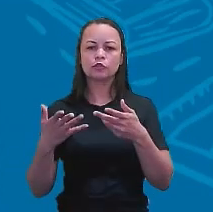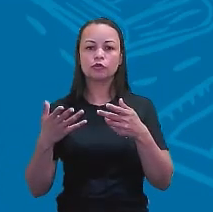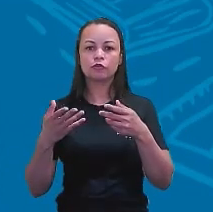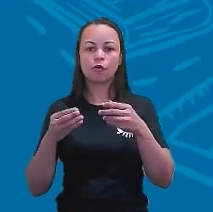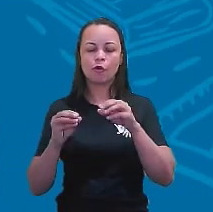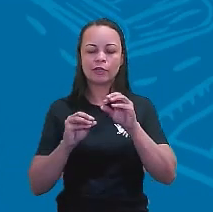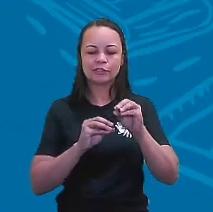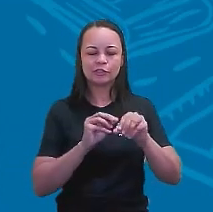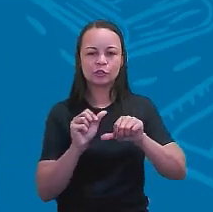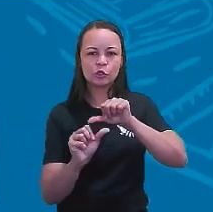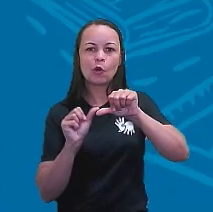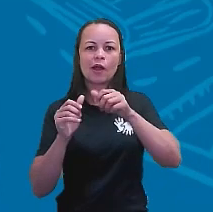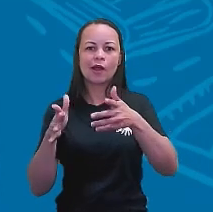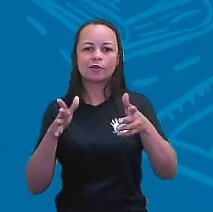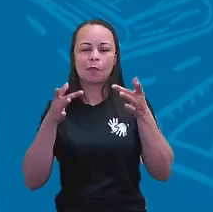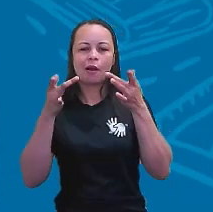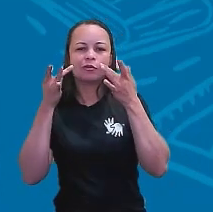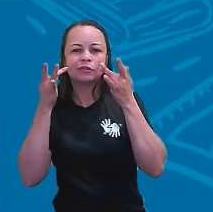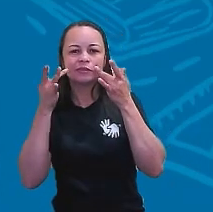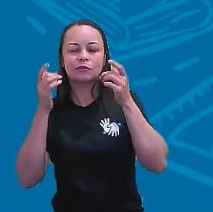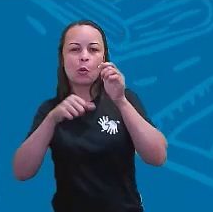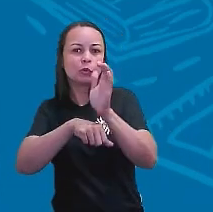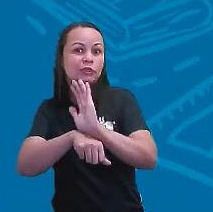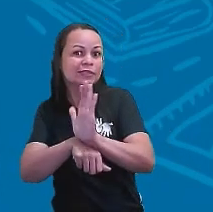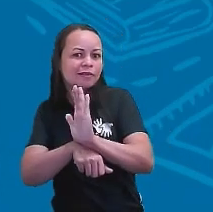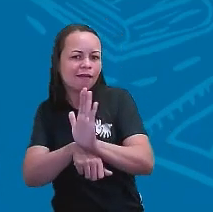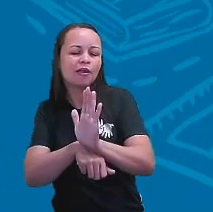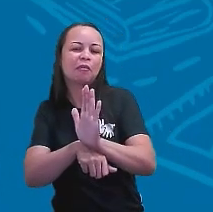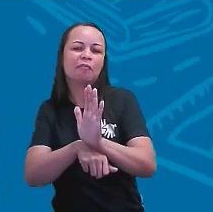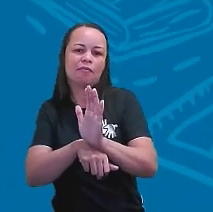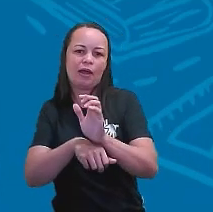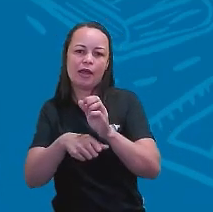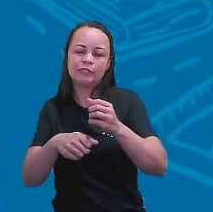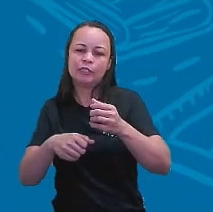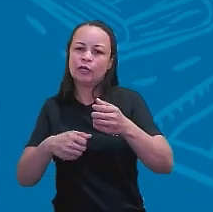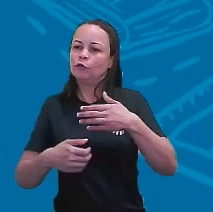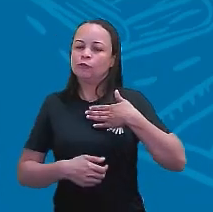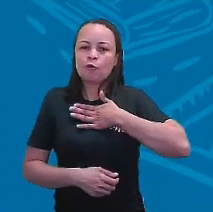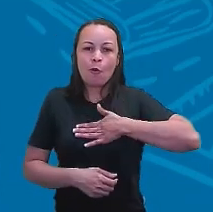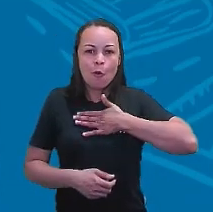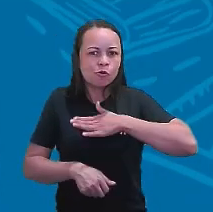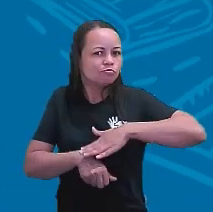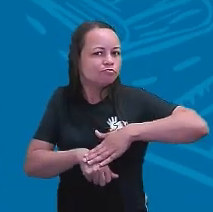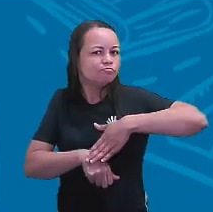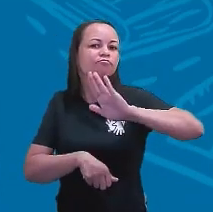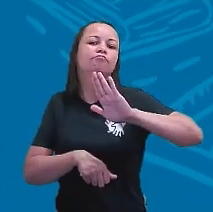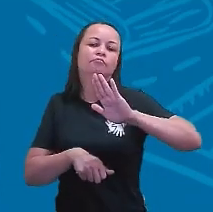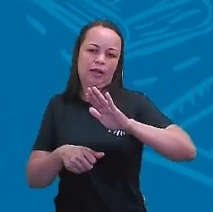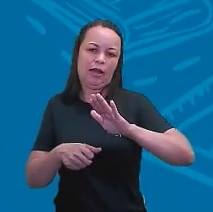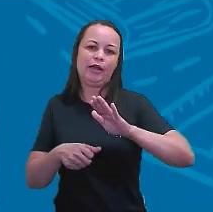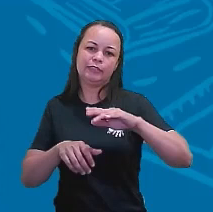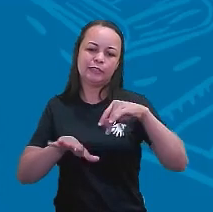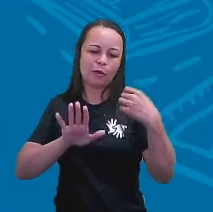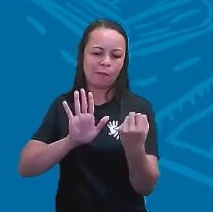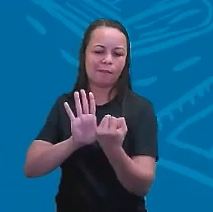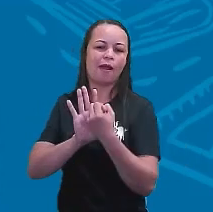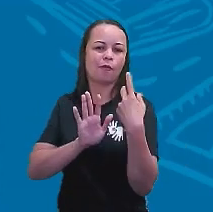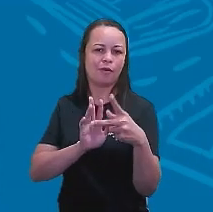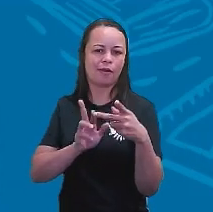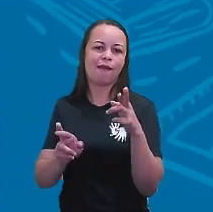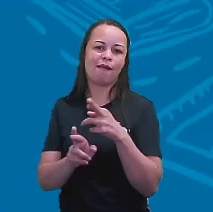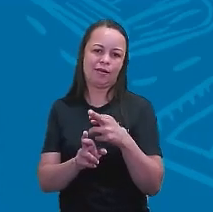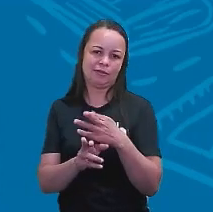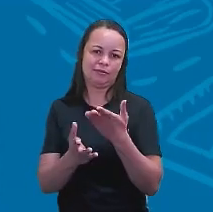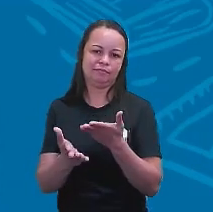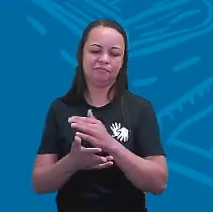cinema, aí é que ganhou o gosto popular. Então a gente tem aí um marco com relação a essa obra,